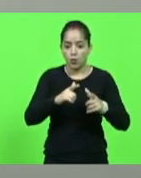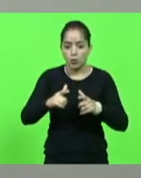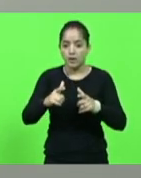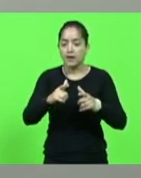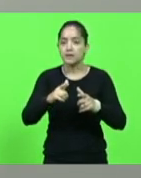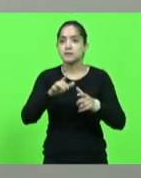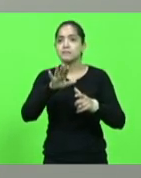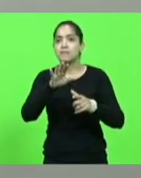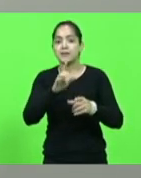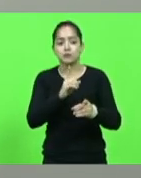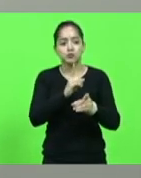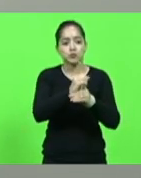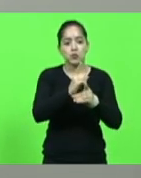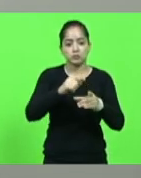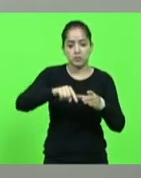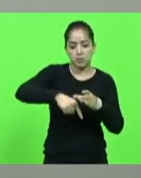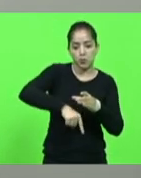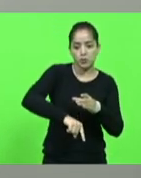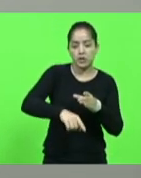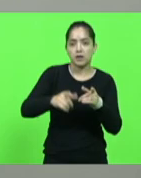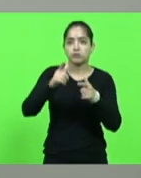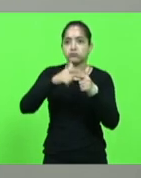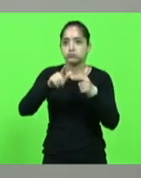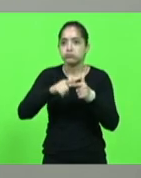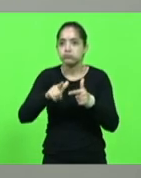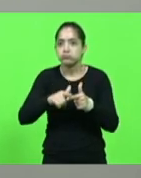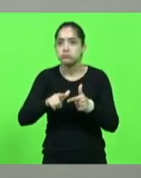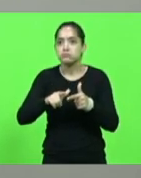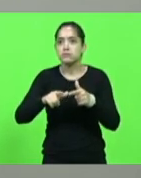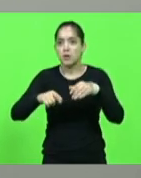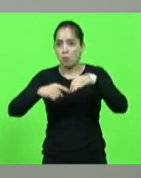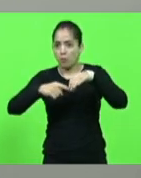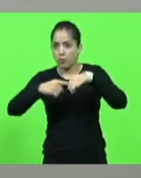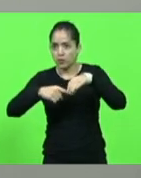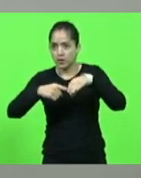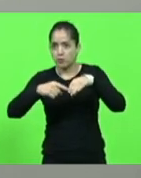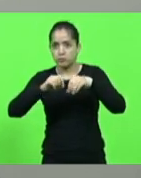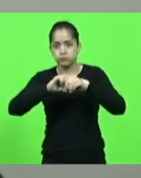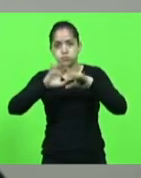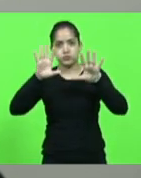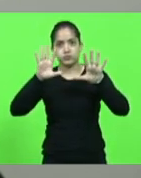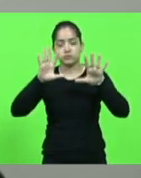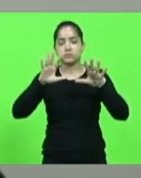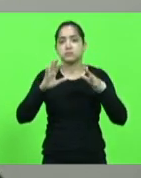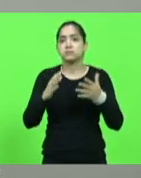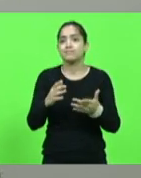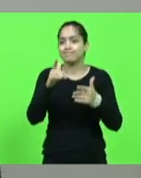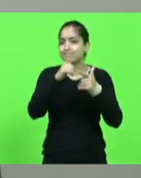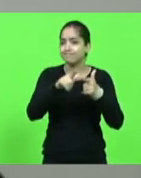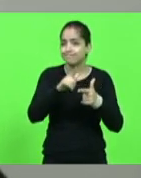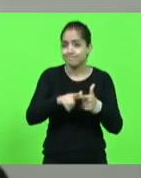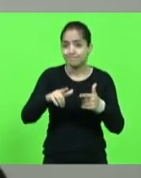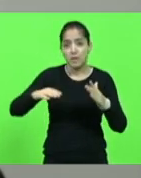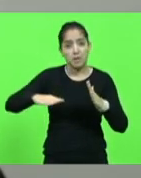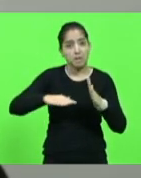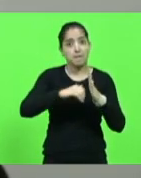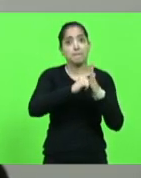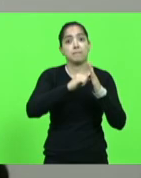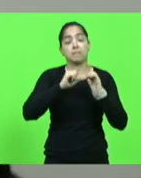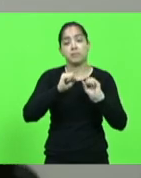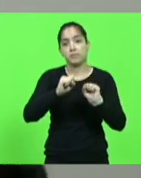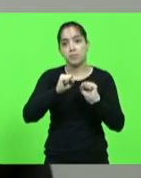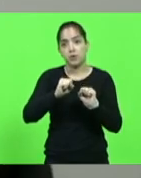umas crateras. Cai o pneu ali, estoura. Pode dar um acidente.